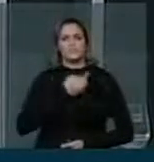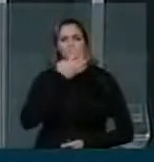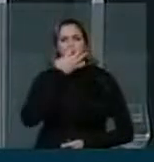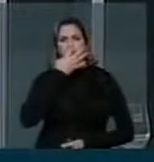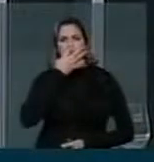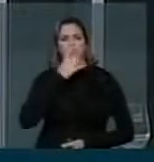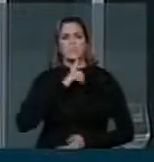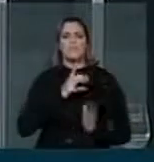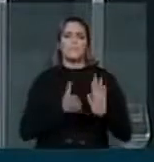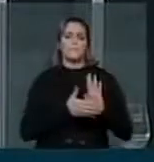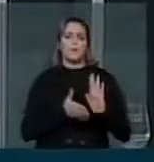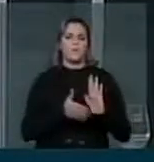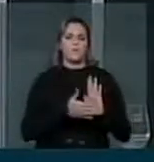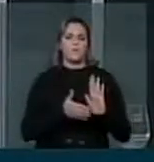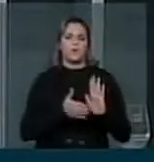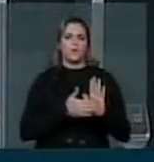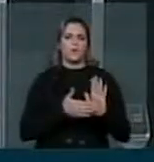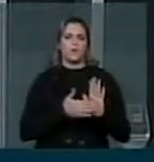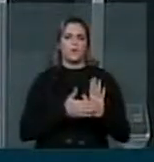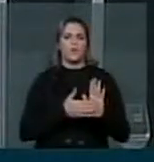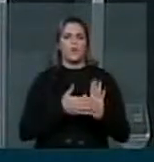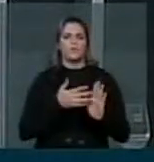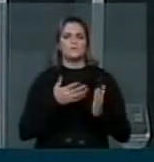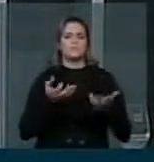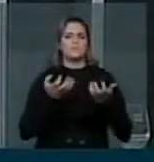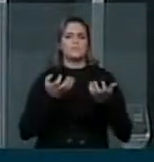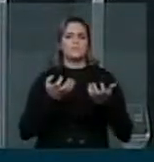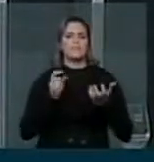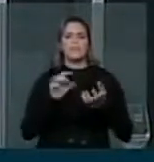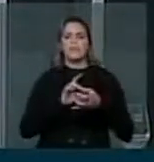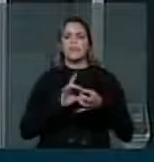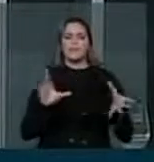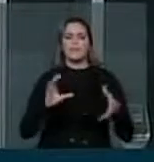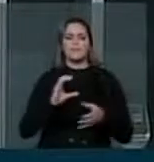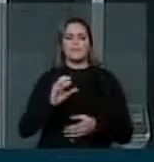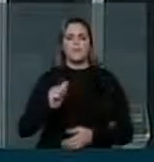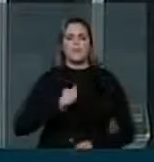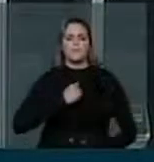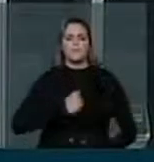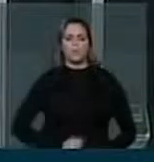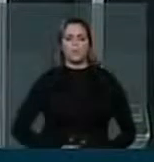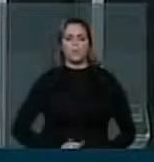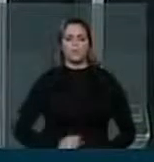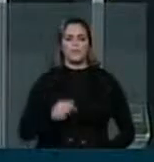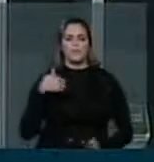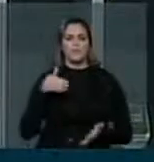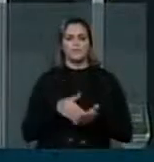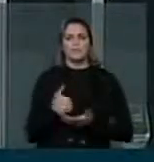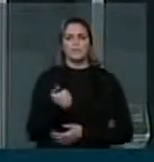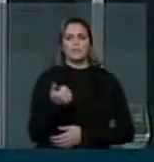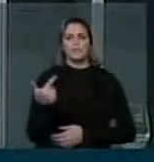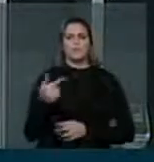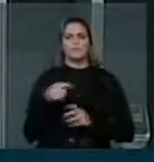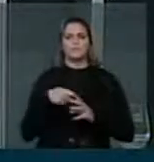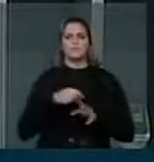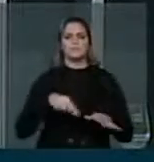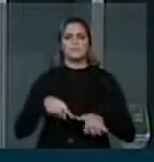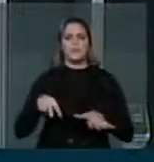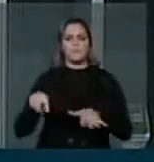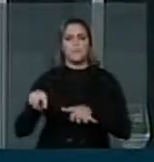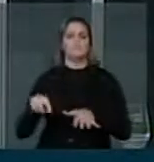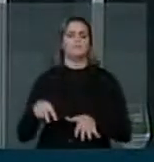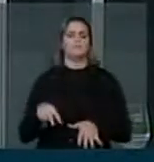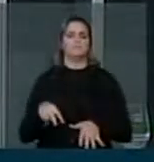assistindo à proposição da descriminalização do aborto com até 12 semanas de gestação,